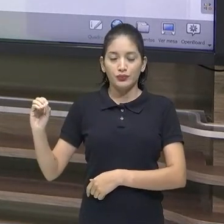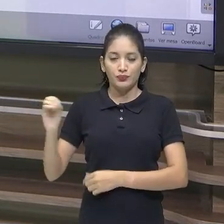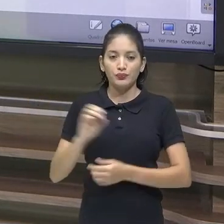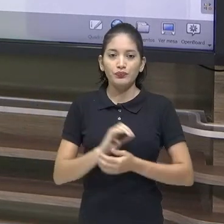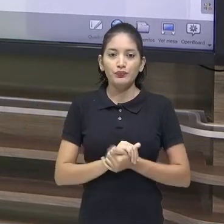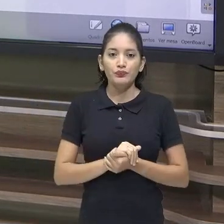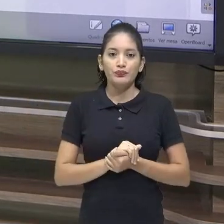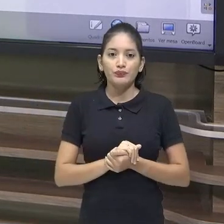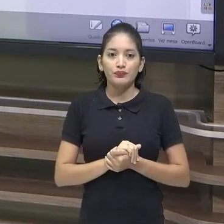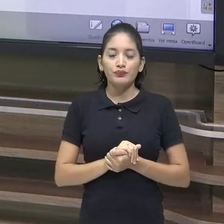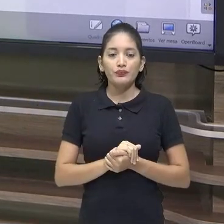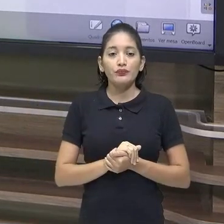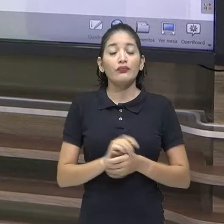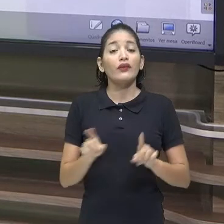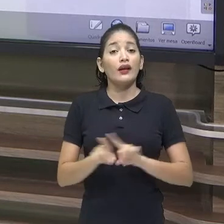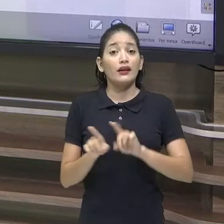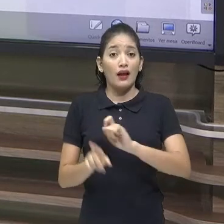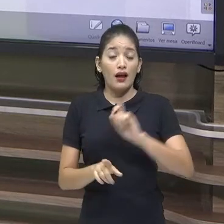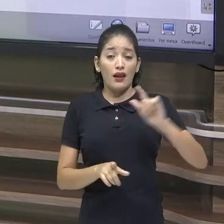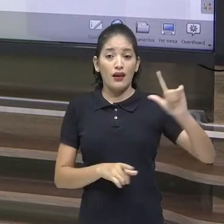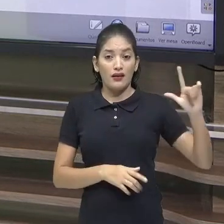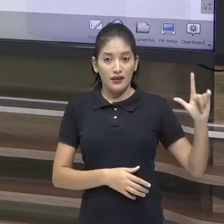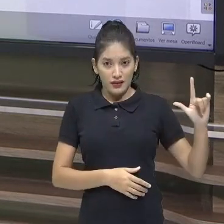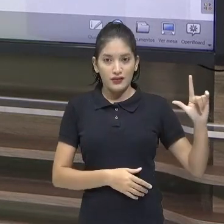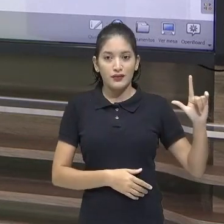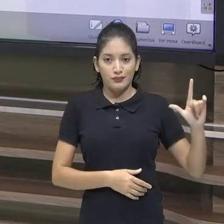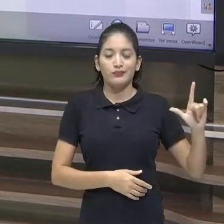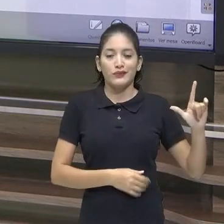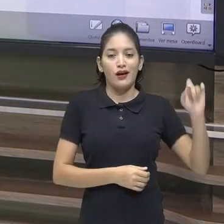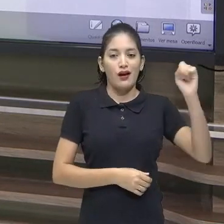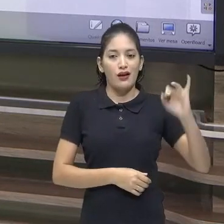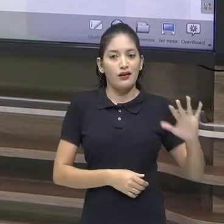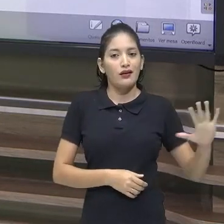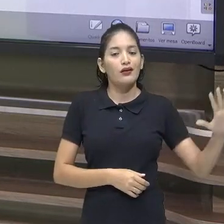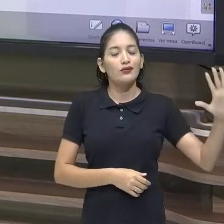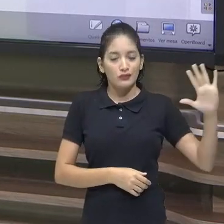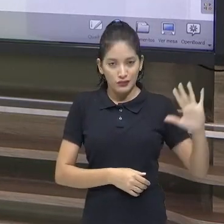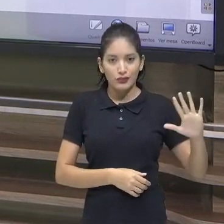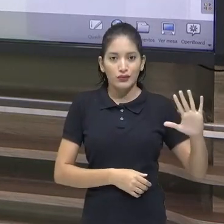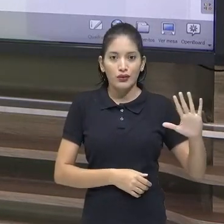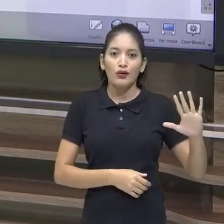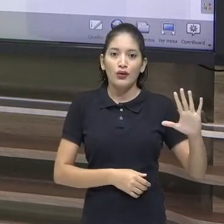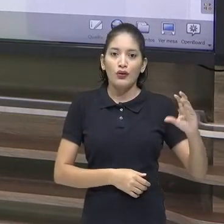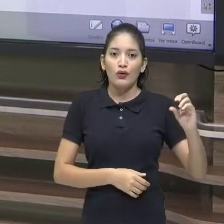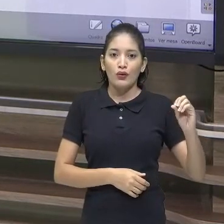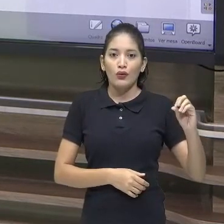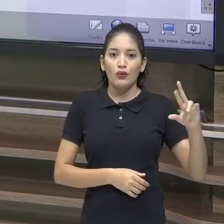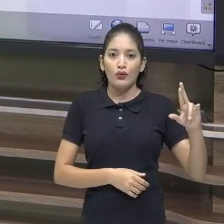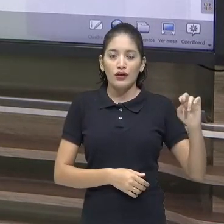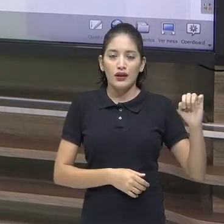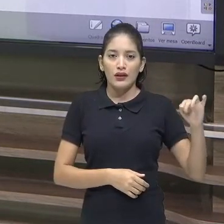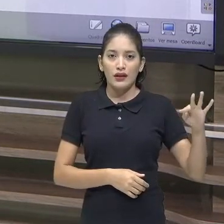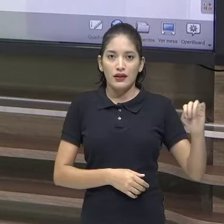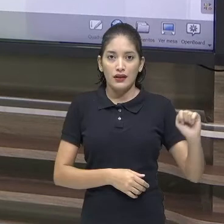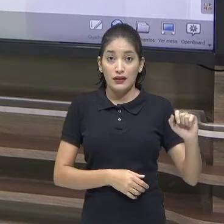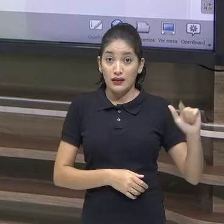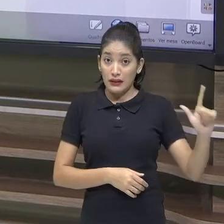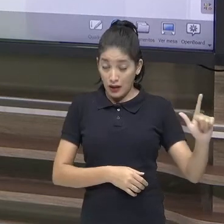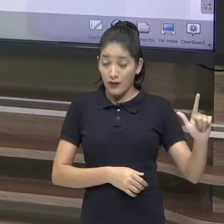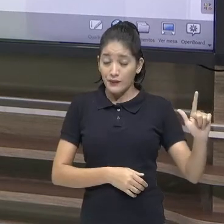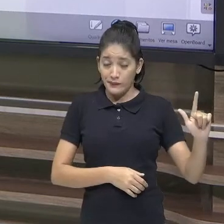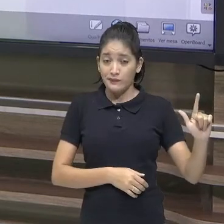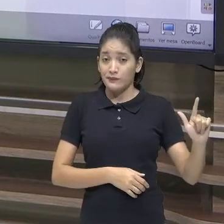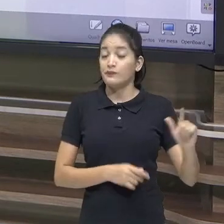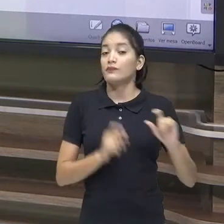oeste, e na parte leste, ou leste europeu, ou Europa Oriental, como também denominamos, a gente